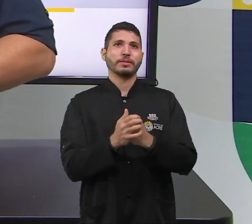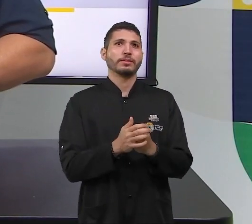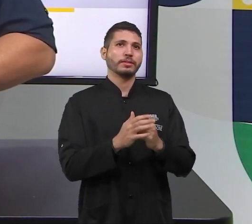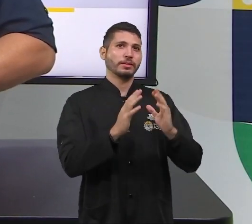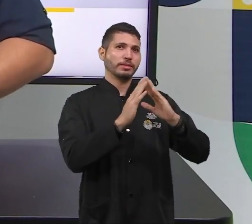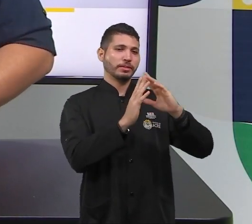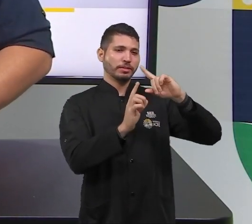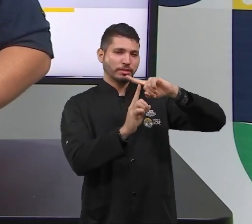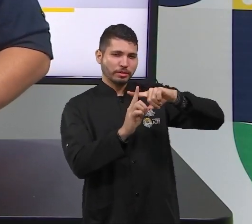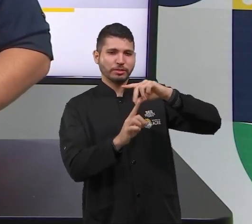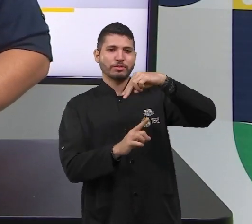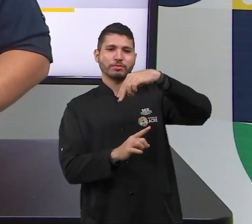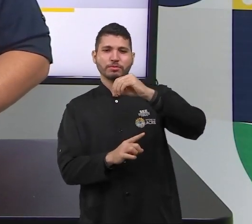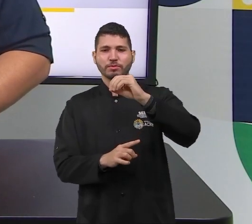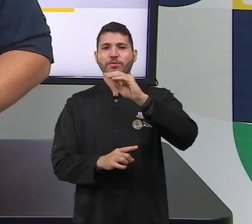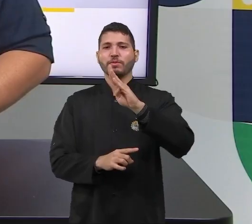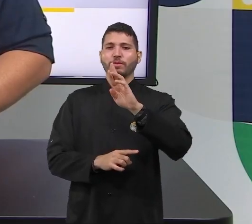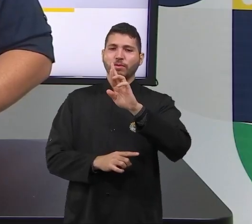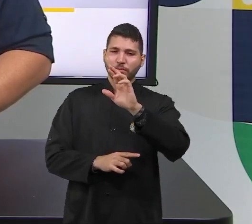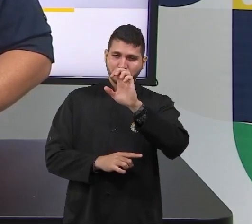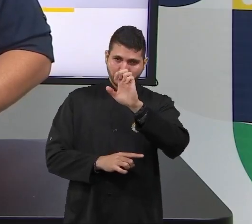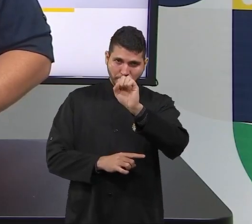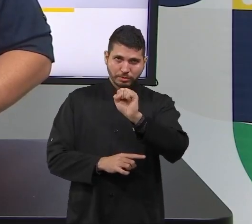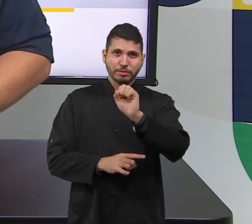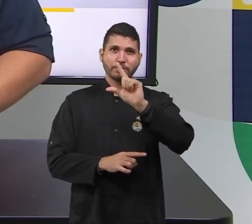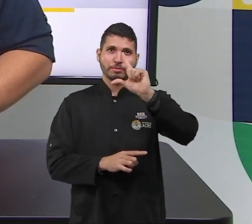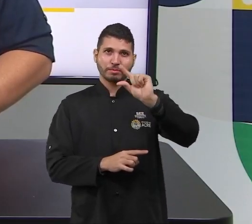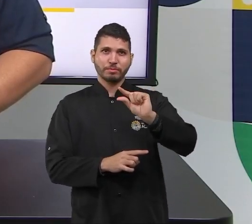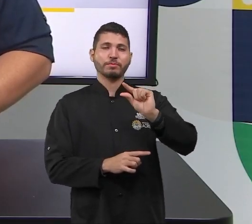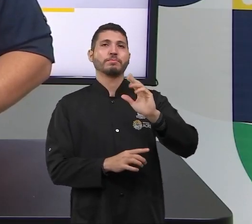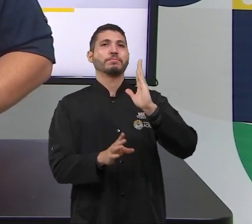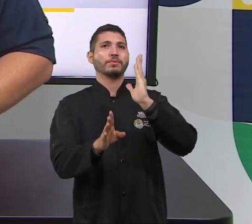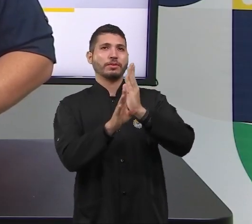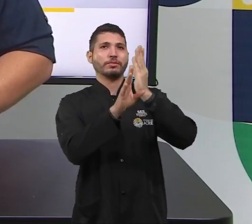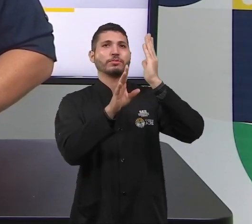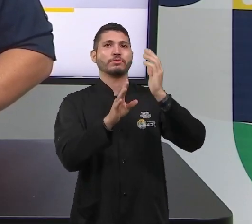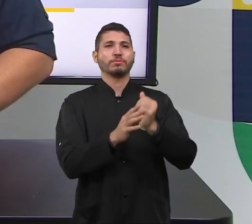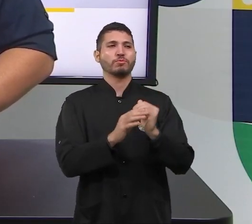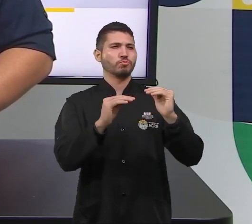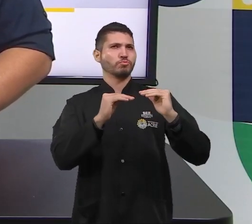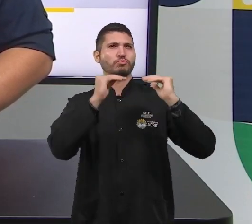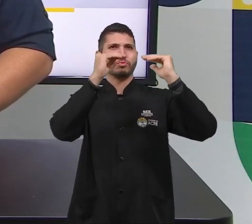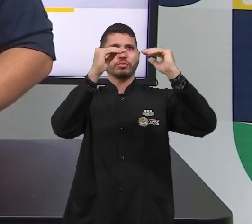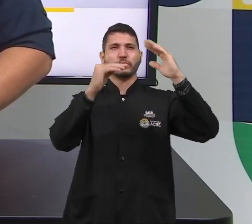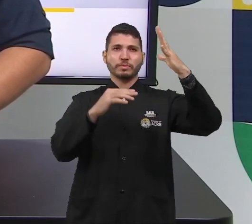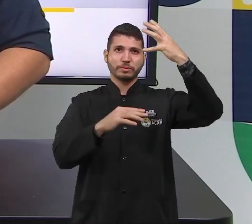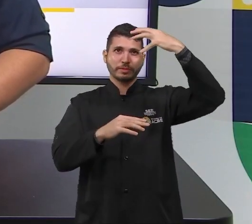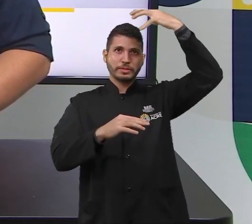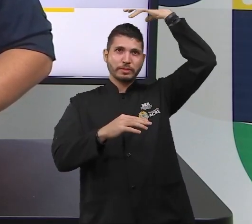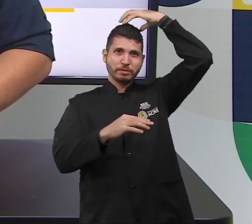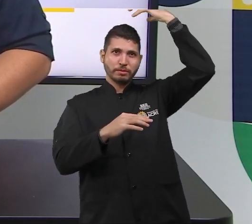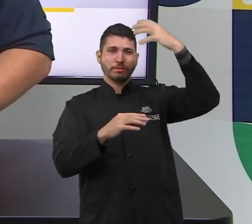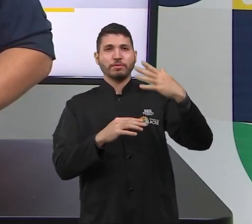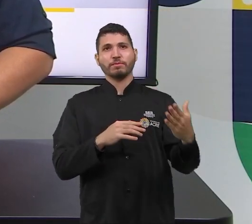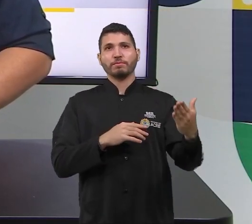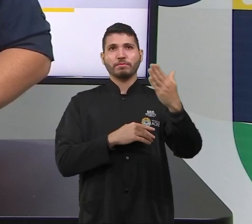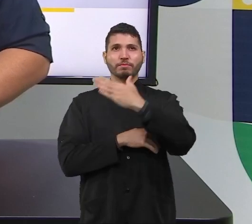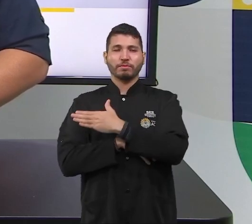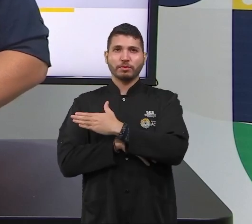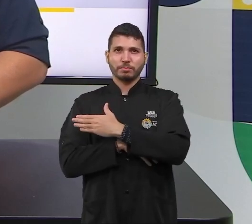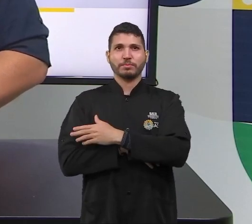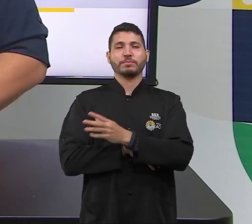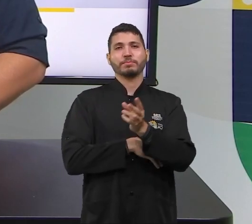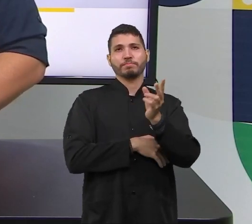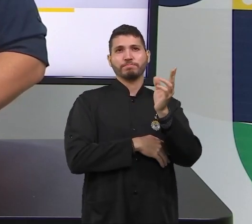diminuído para prevalecer o poder de um rei, de um soberano. Vamos entender e relembrar